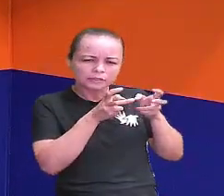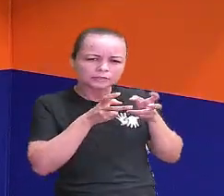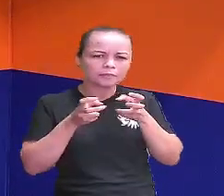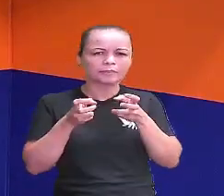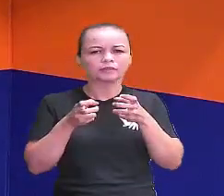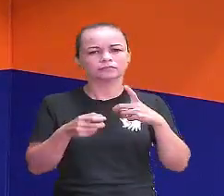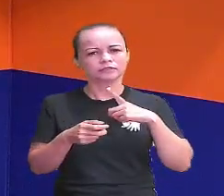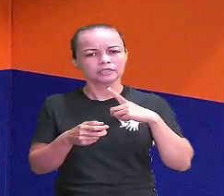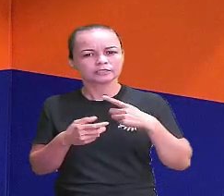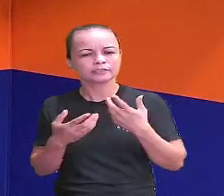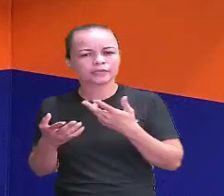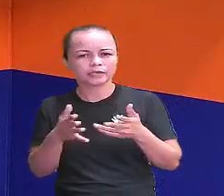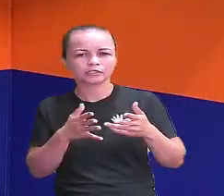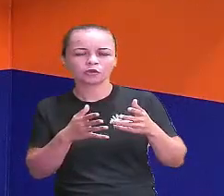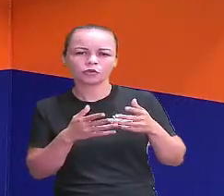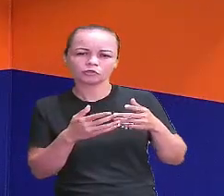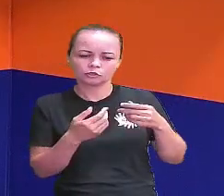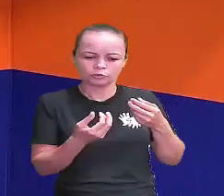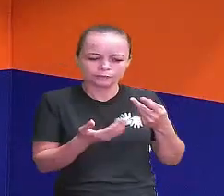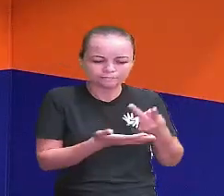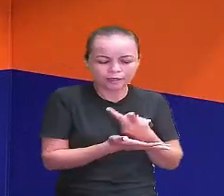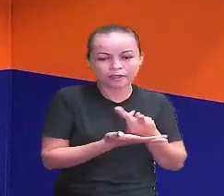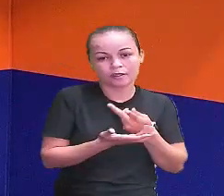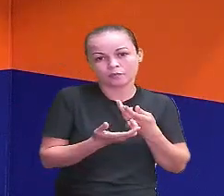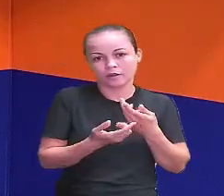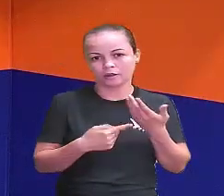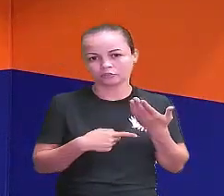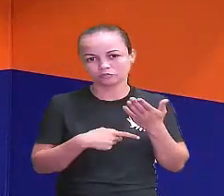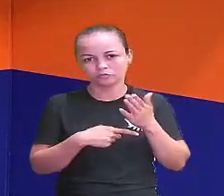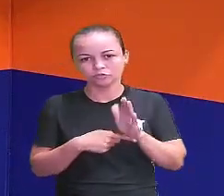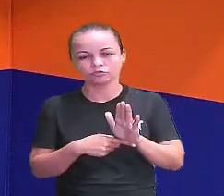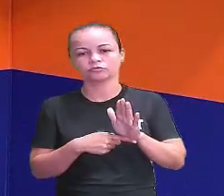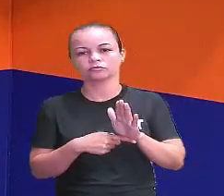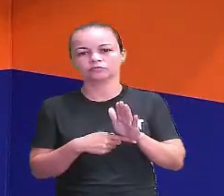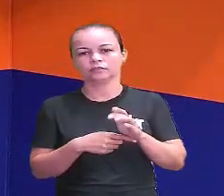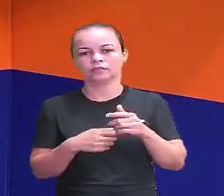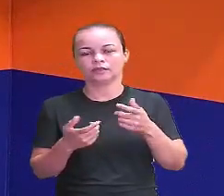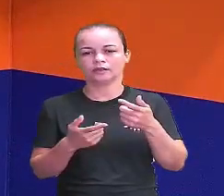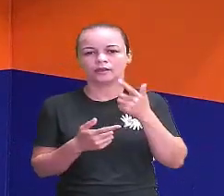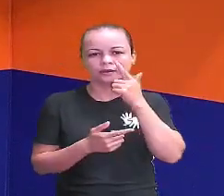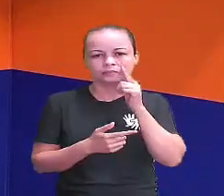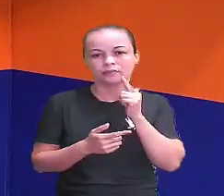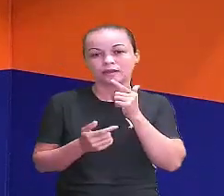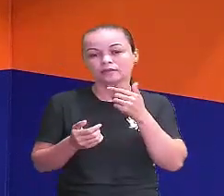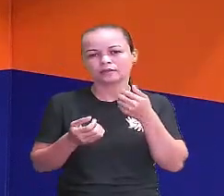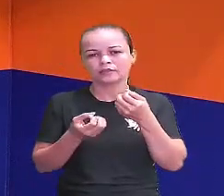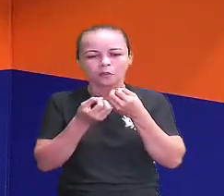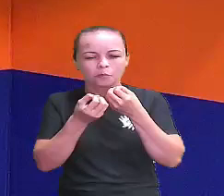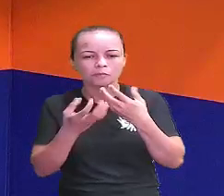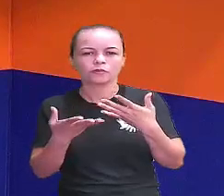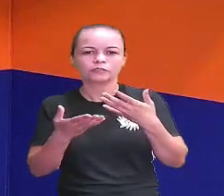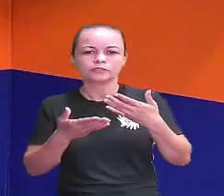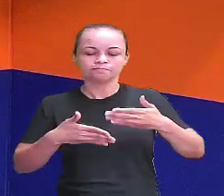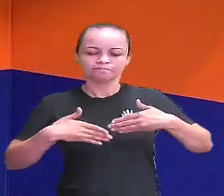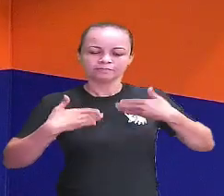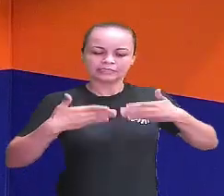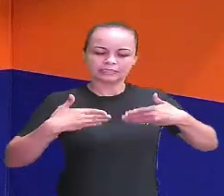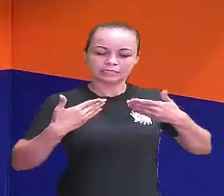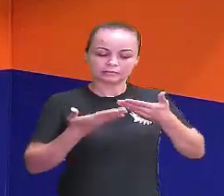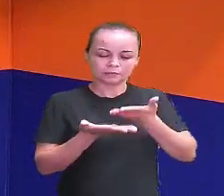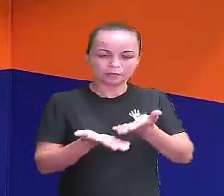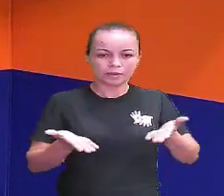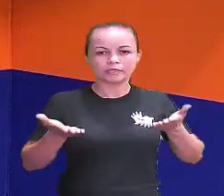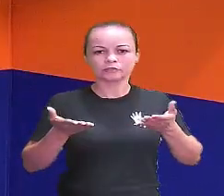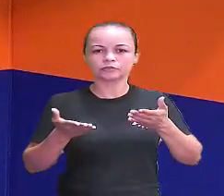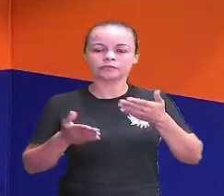as nossas limitações e as nossas falhas, mas pela generosidade dela, ela faz com que a gente tenha um ambiente de encantamento e